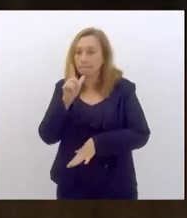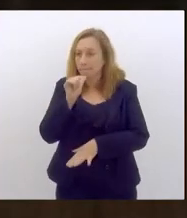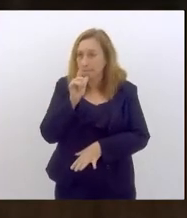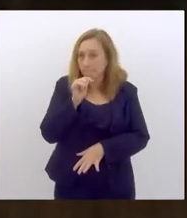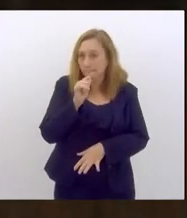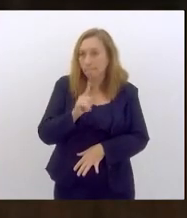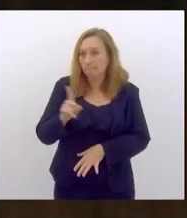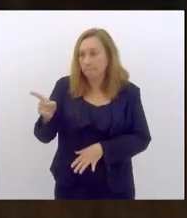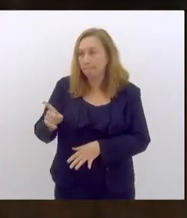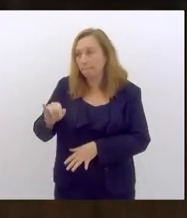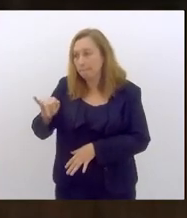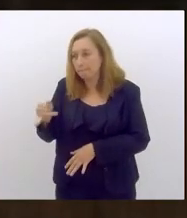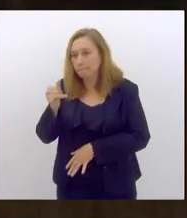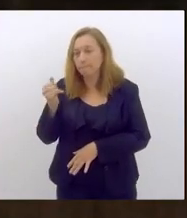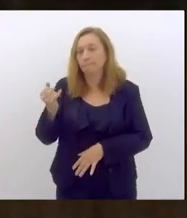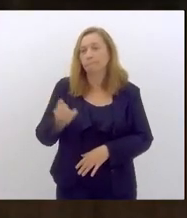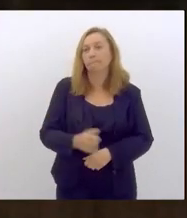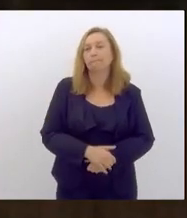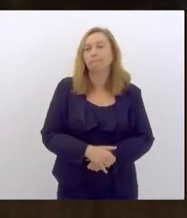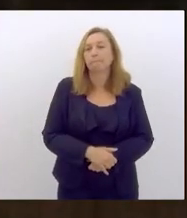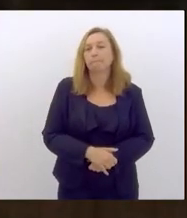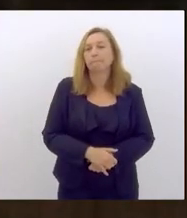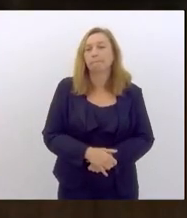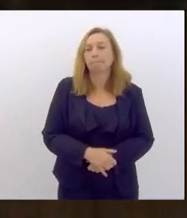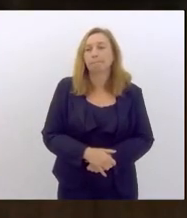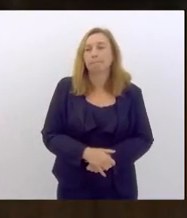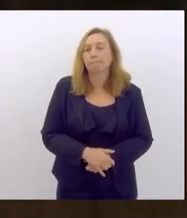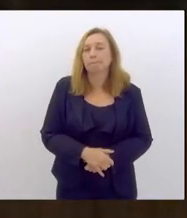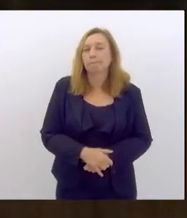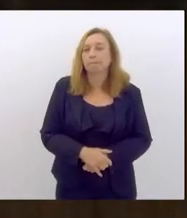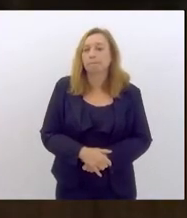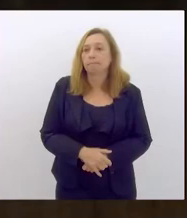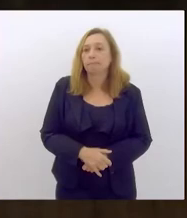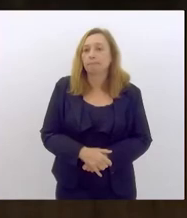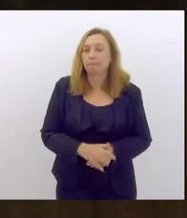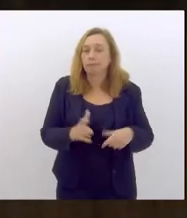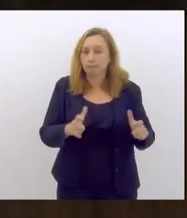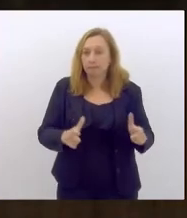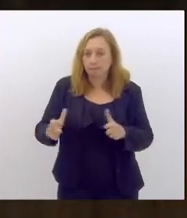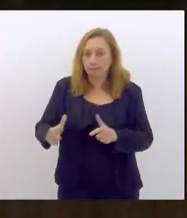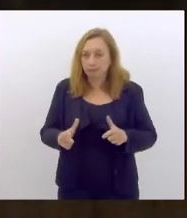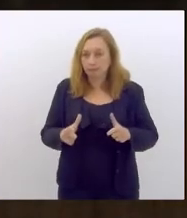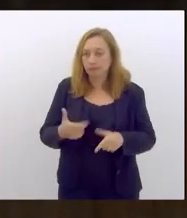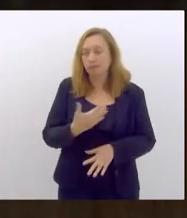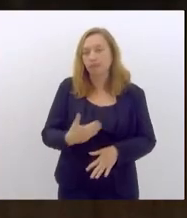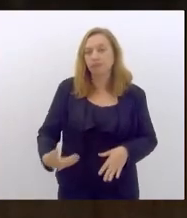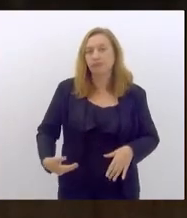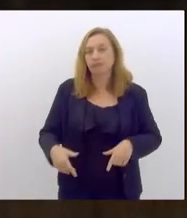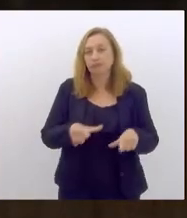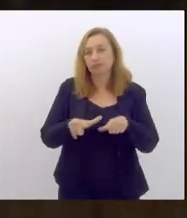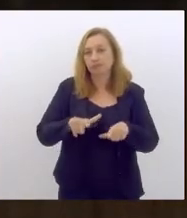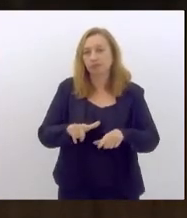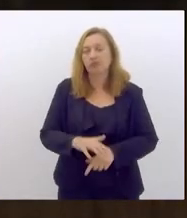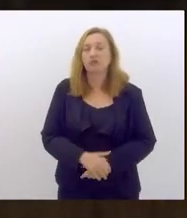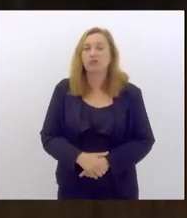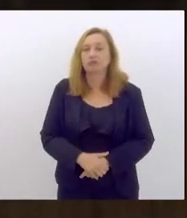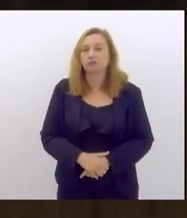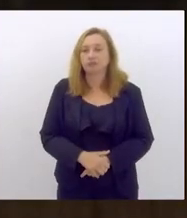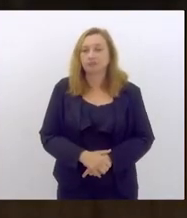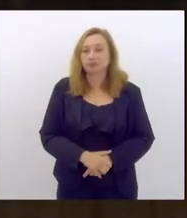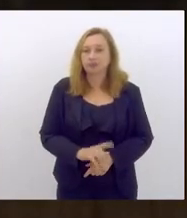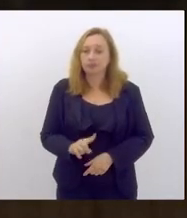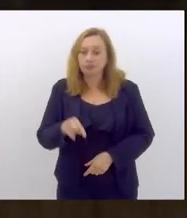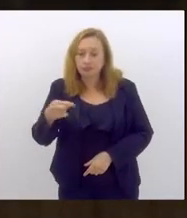eles fossem aproveitados, né, nos espaços públicos de